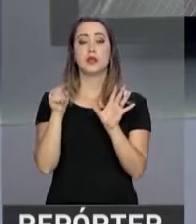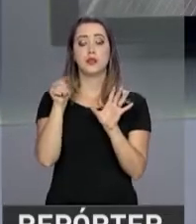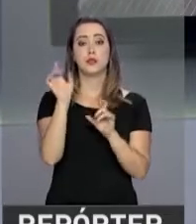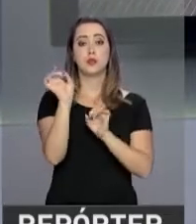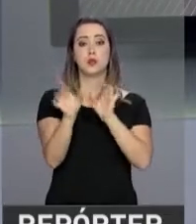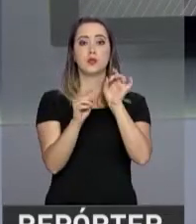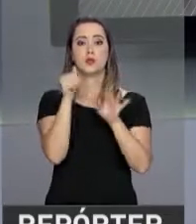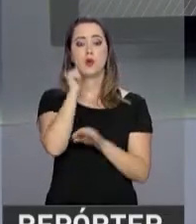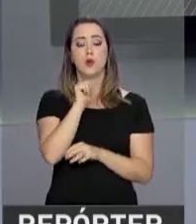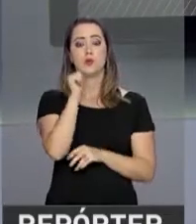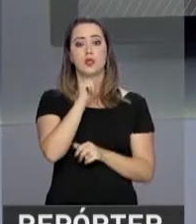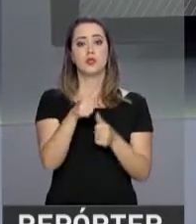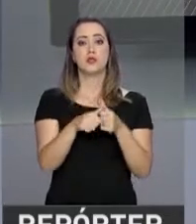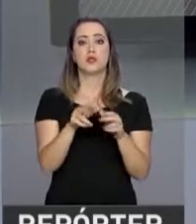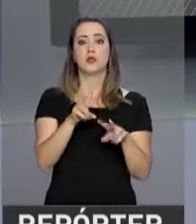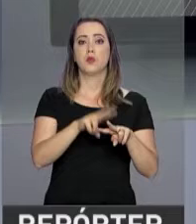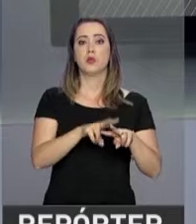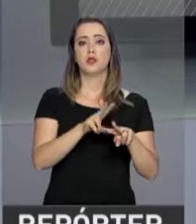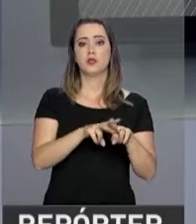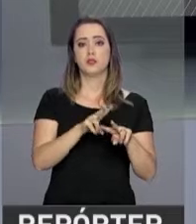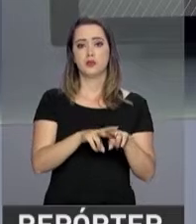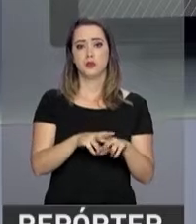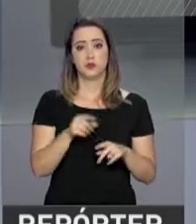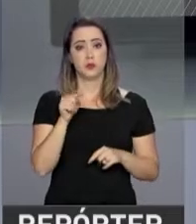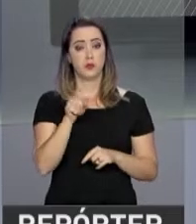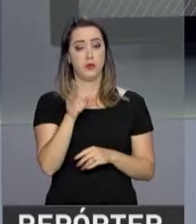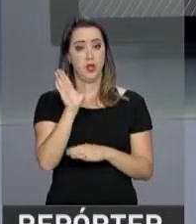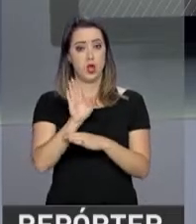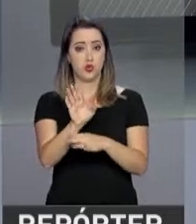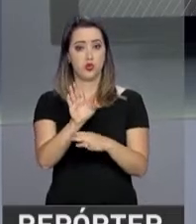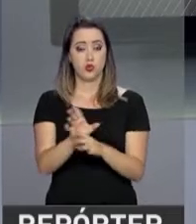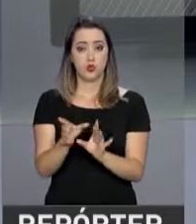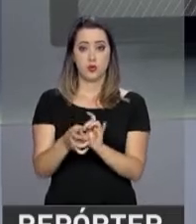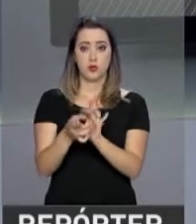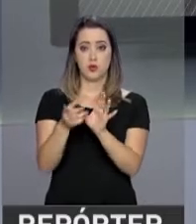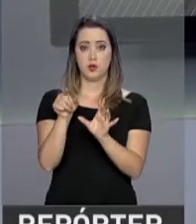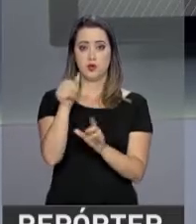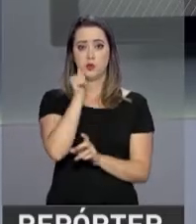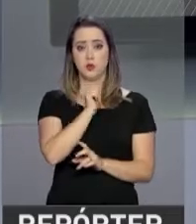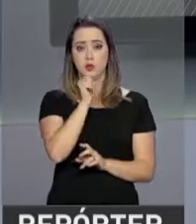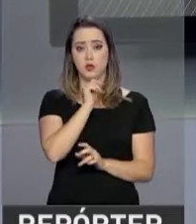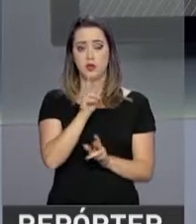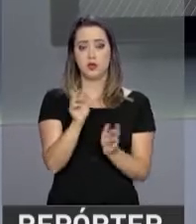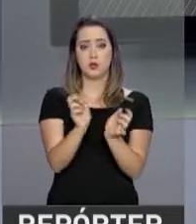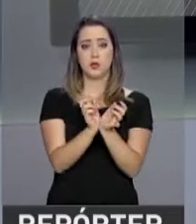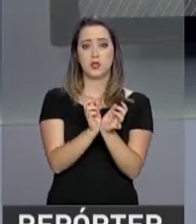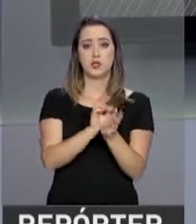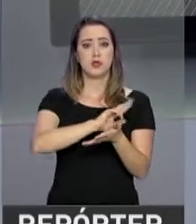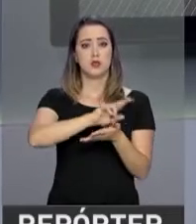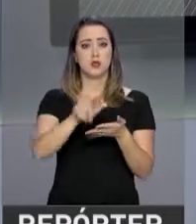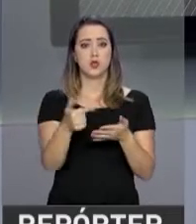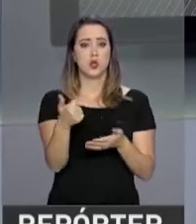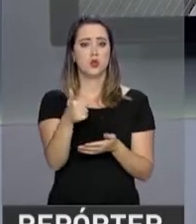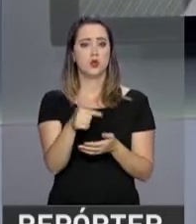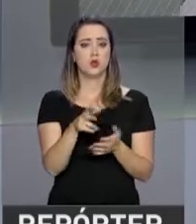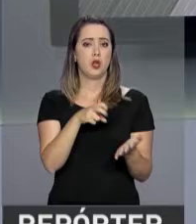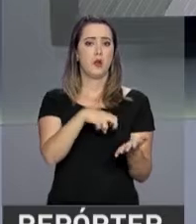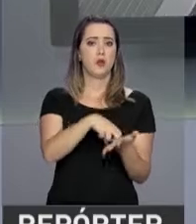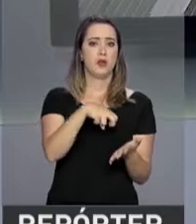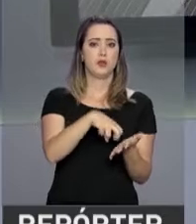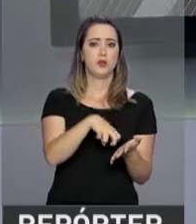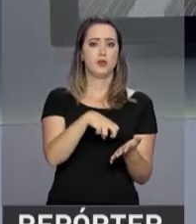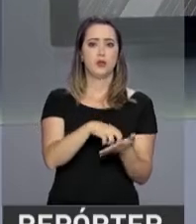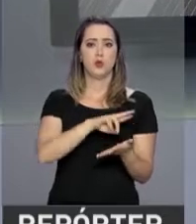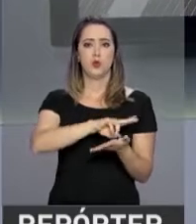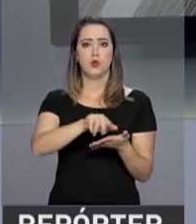às mulheres presas por ocasião do dia das mães o benefício será concedido às mulheres presas em geral que não tenha sido punidas